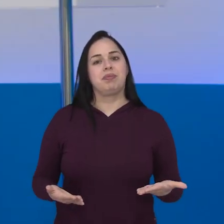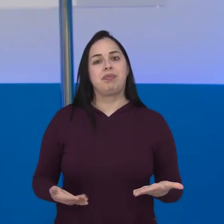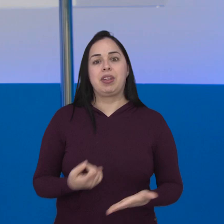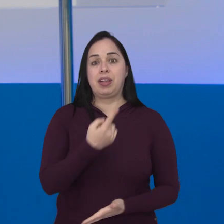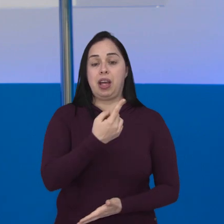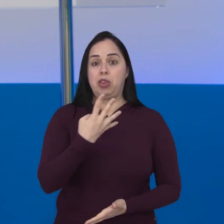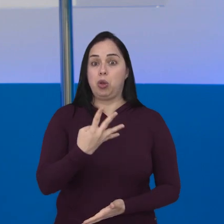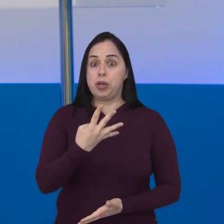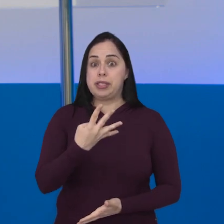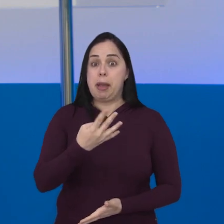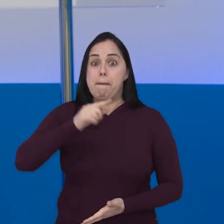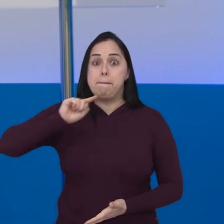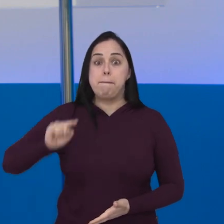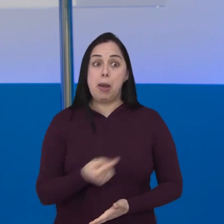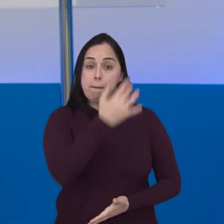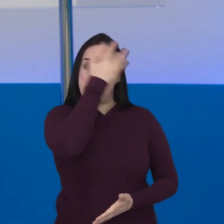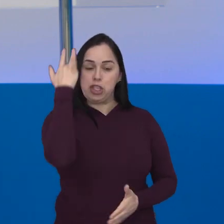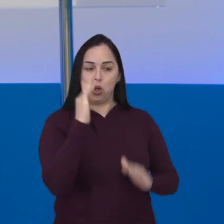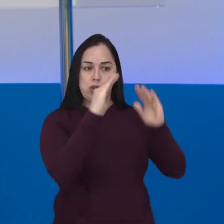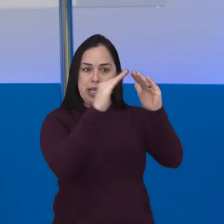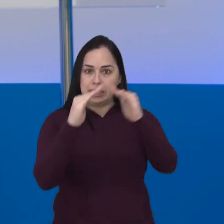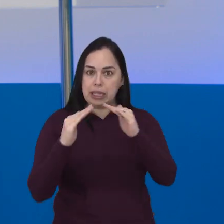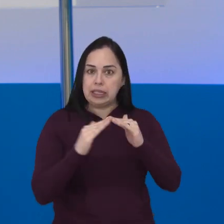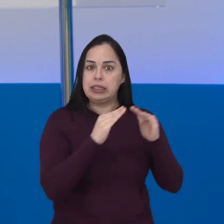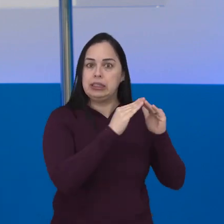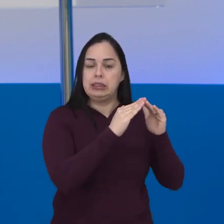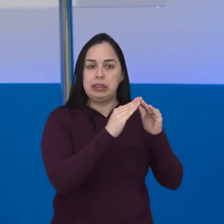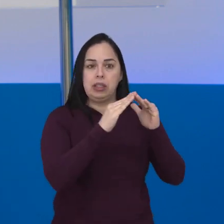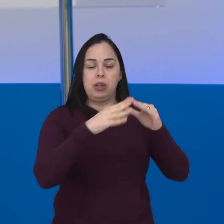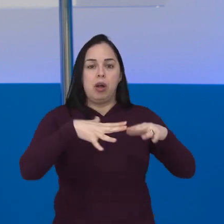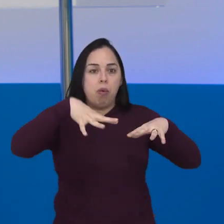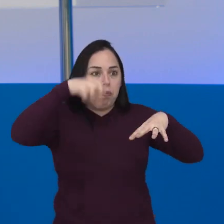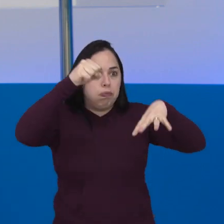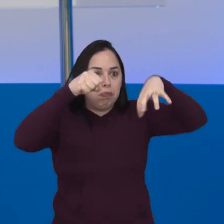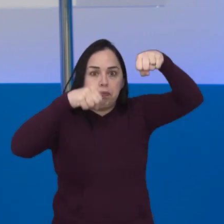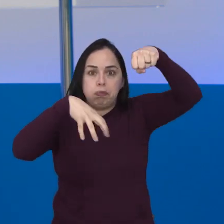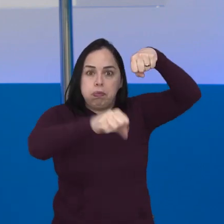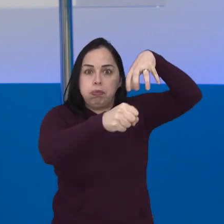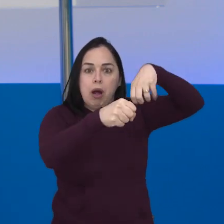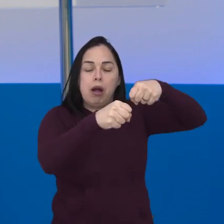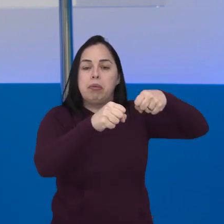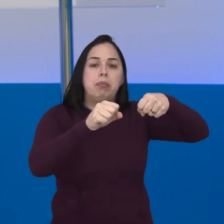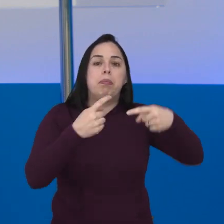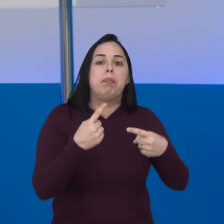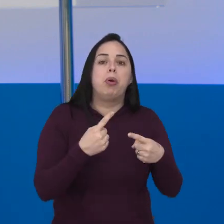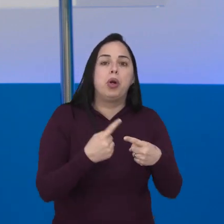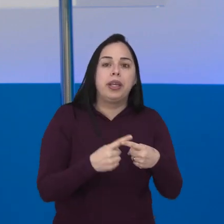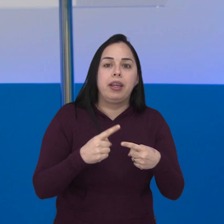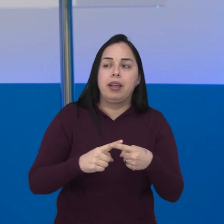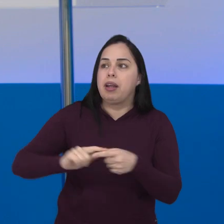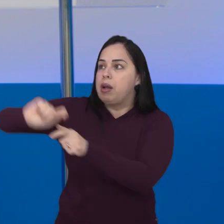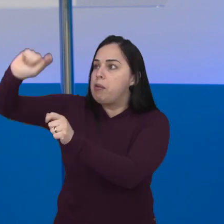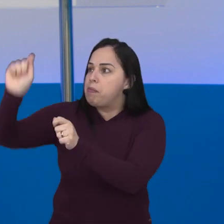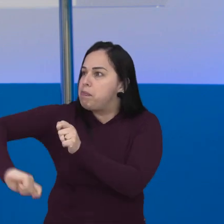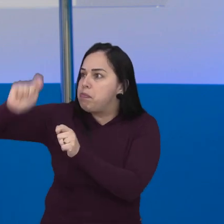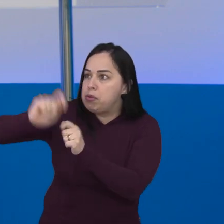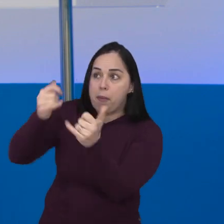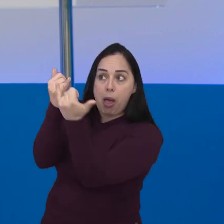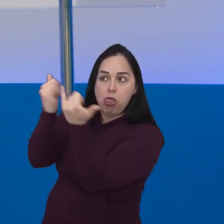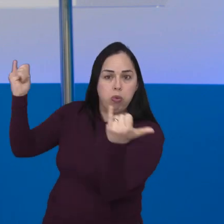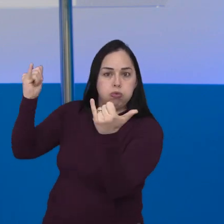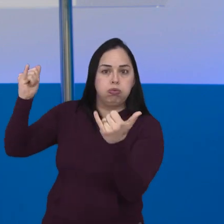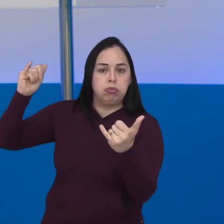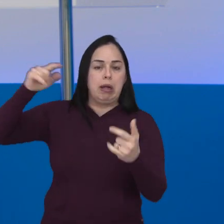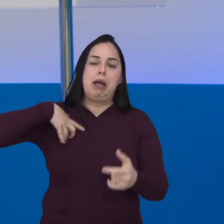Pessoal, mais de 14 mil moradores da nossa região ficaram sem energia neste primeiro semestre por conta de acidentes com pipas